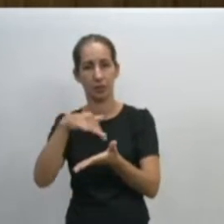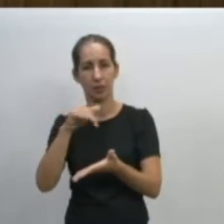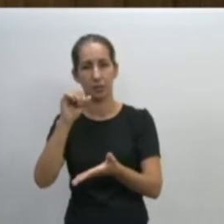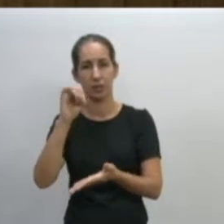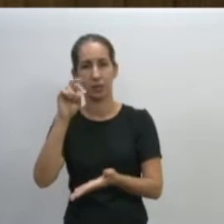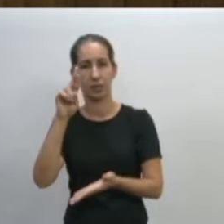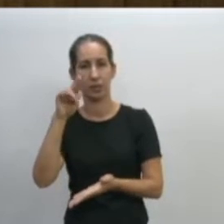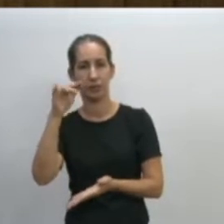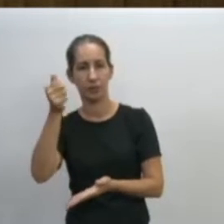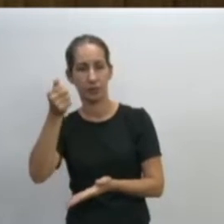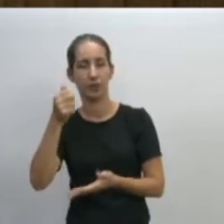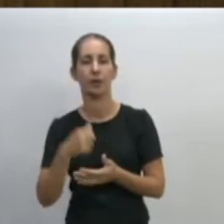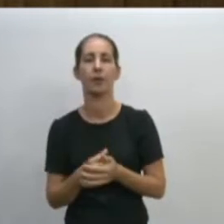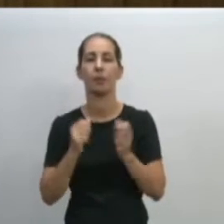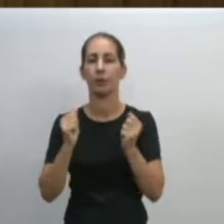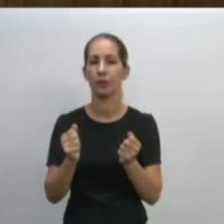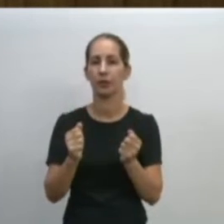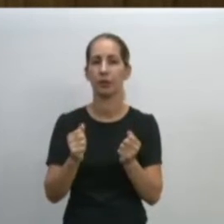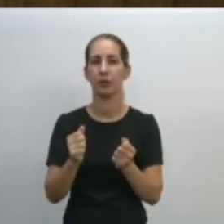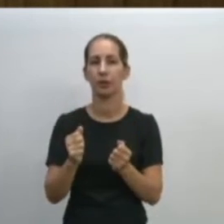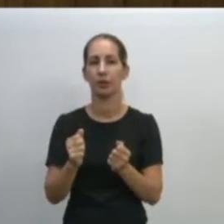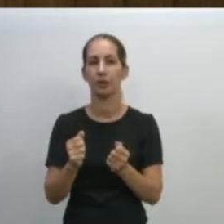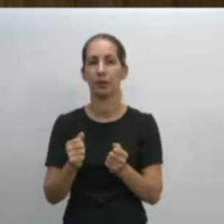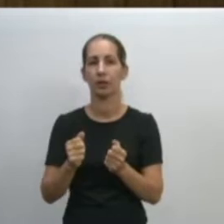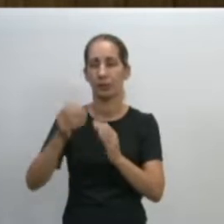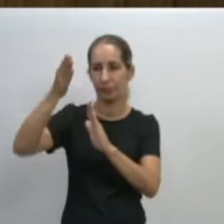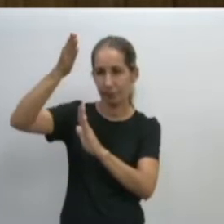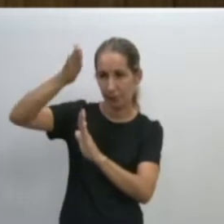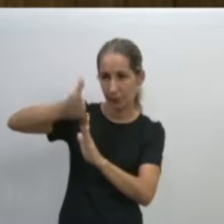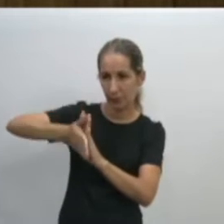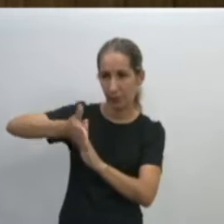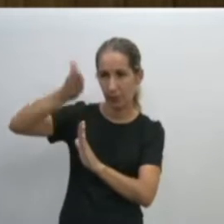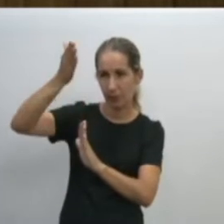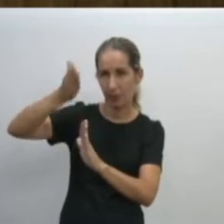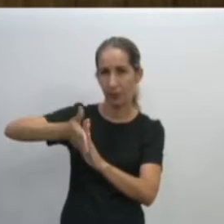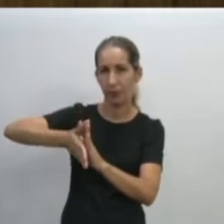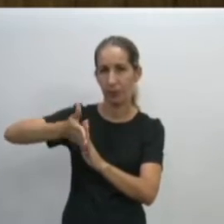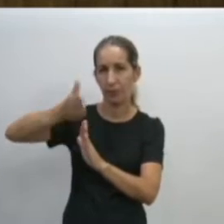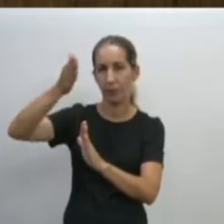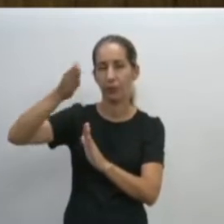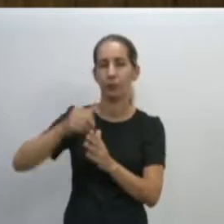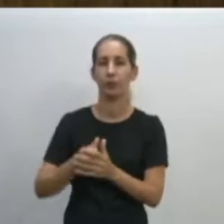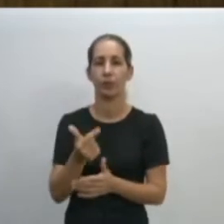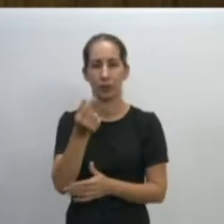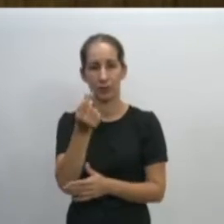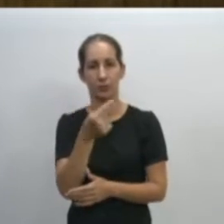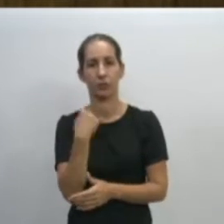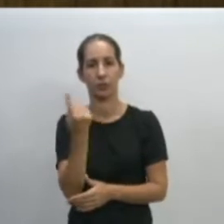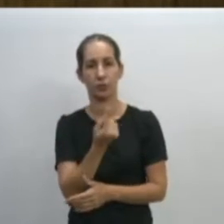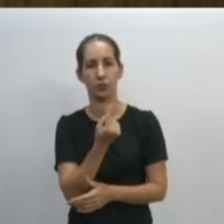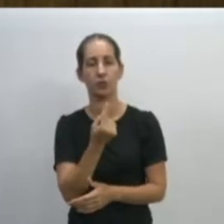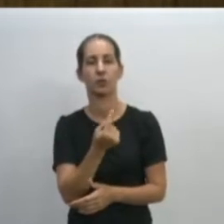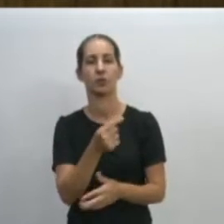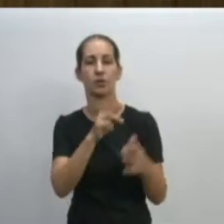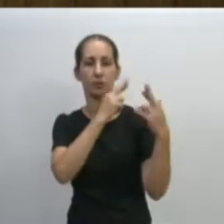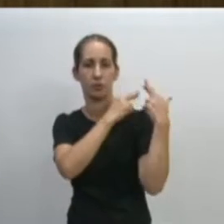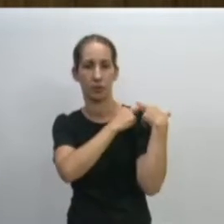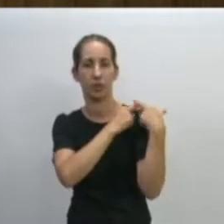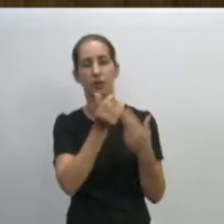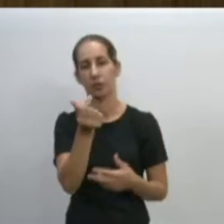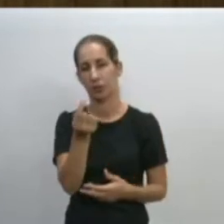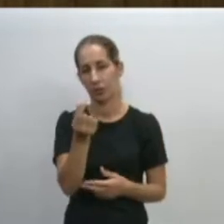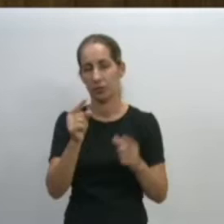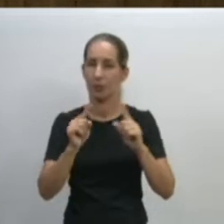ela pudesse fazer a contenção desse muro através do recurso da nossa emenda impositiva,